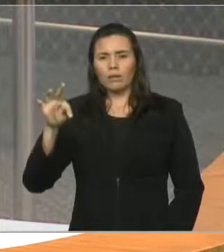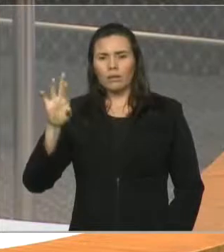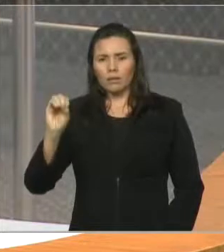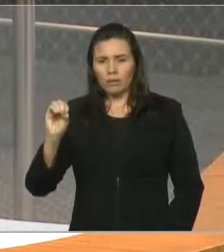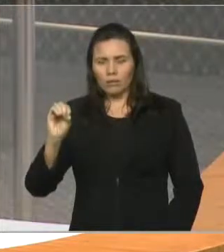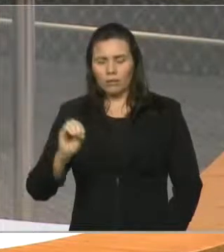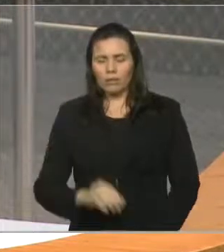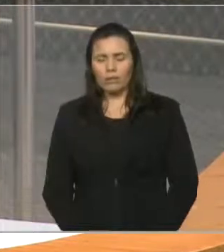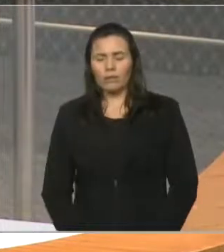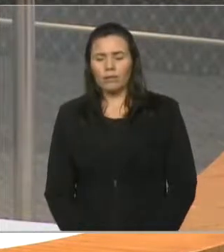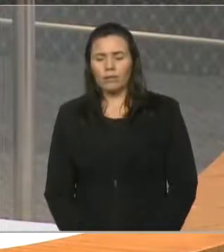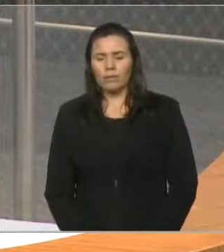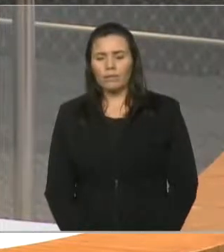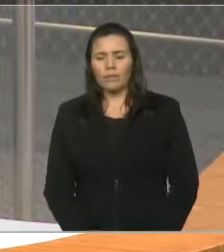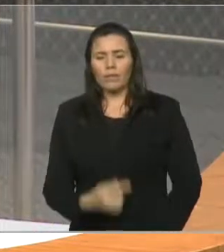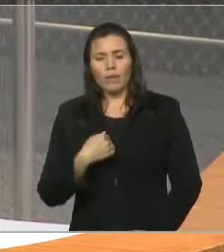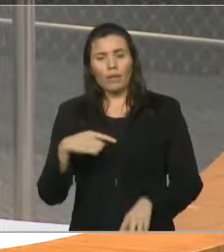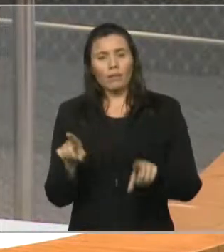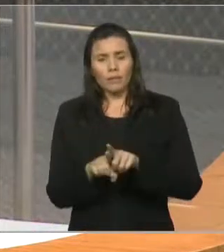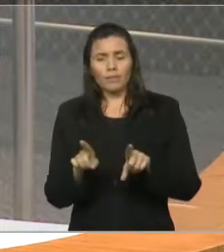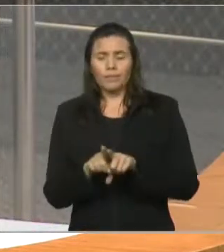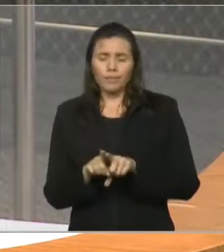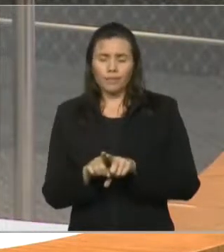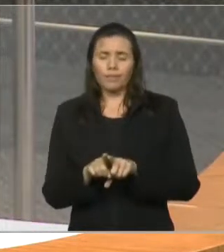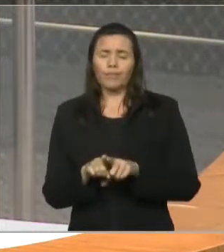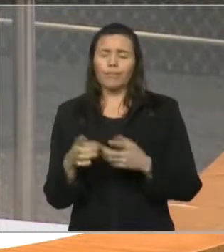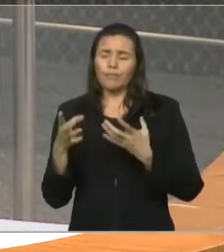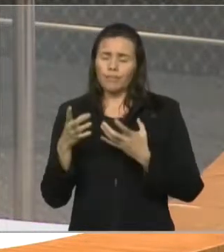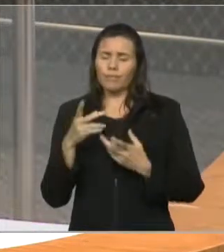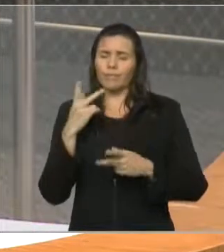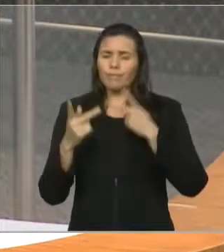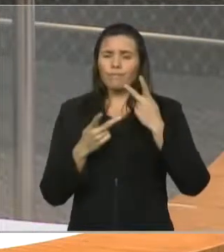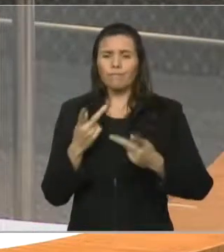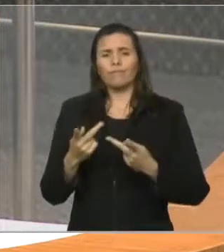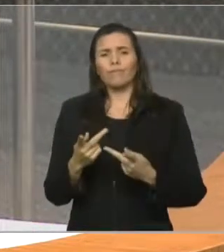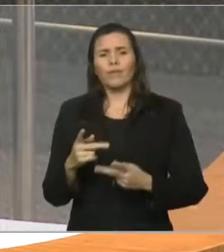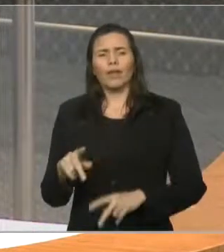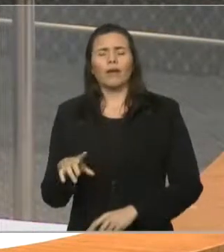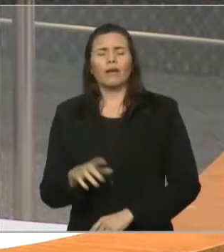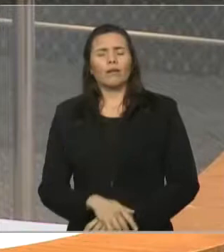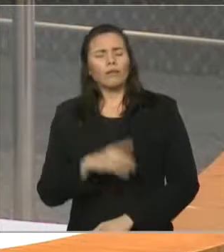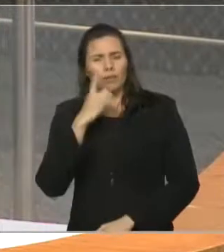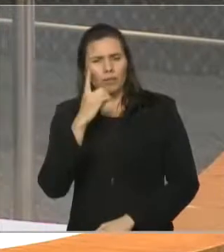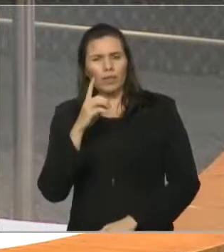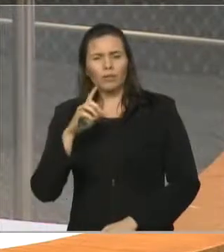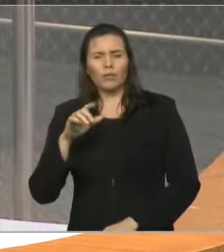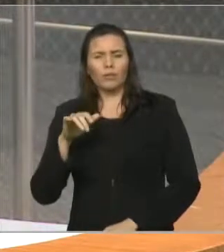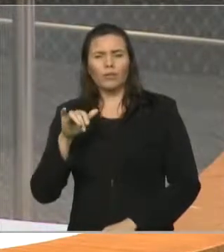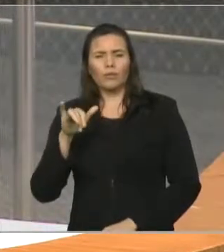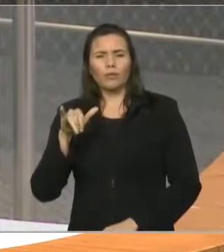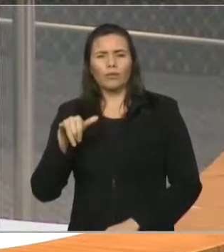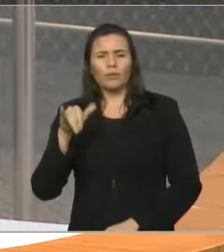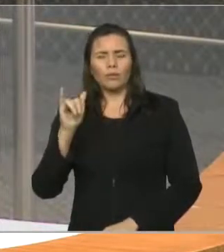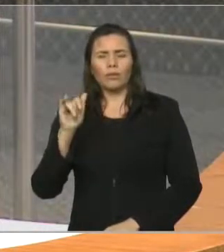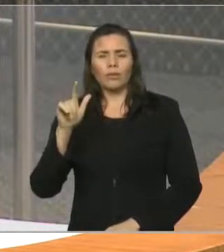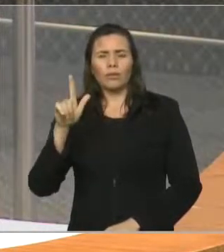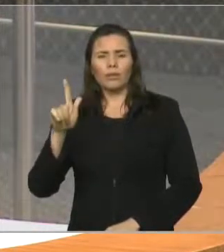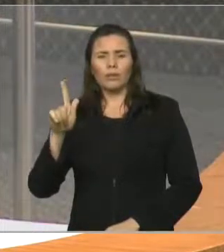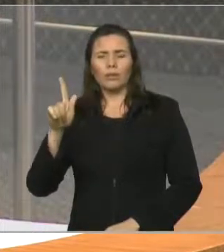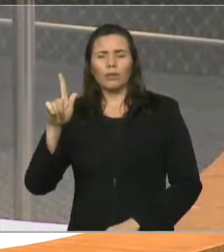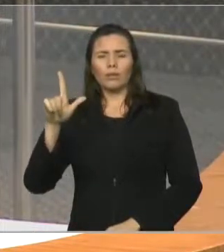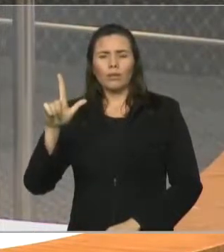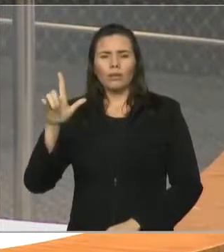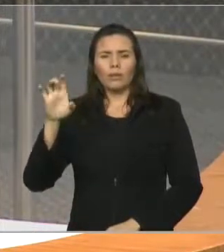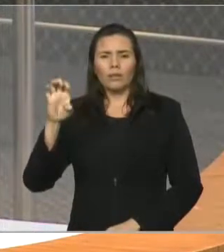mencionar aquilo que o deputado doutor Iglésio já falou a respeito da reunião que tivemos ontem com o